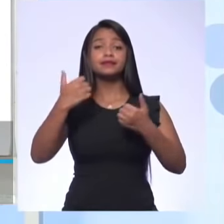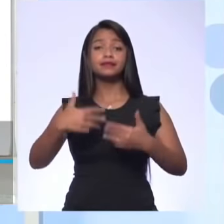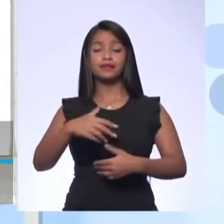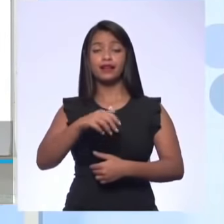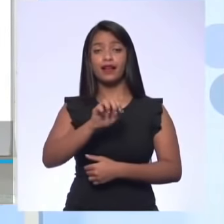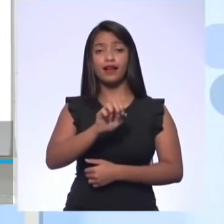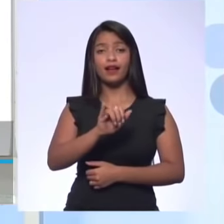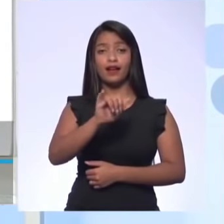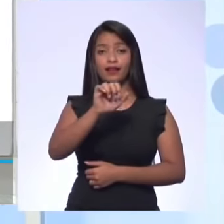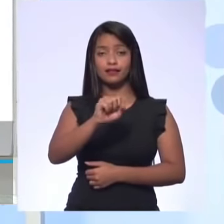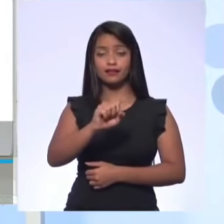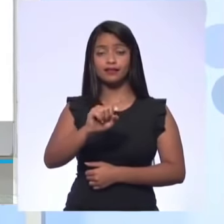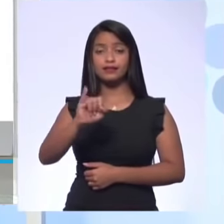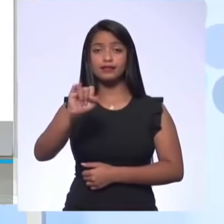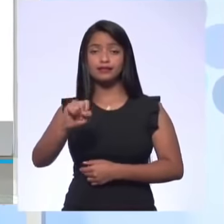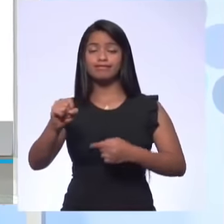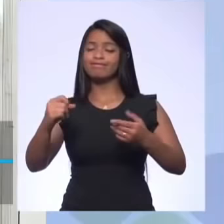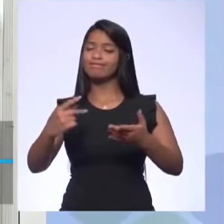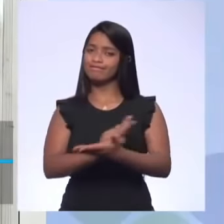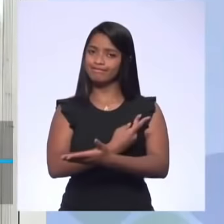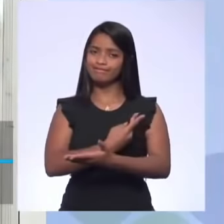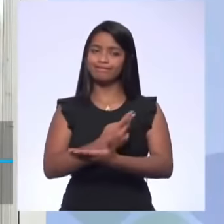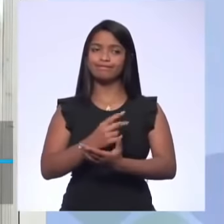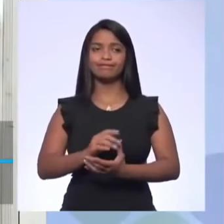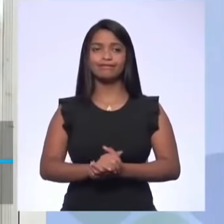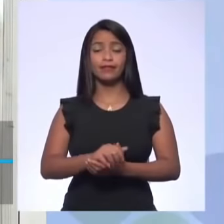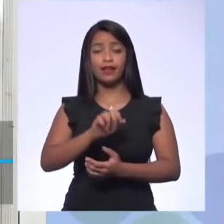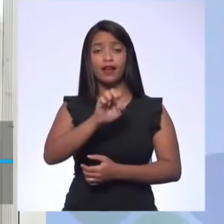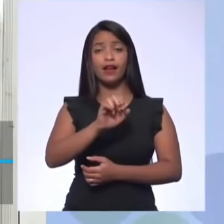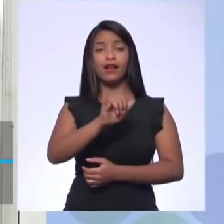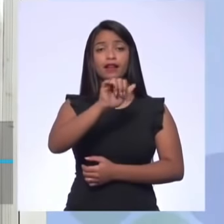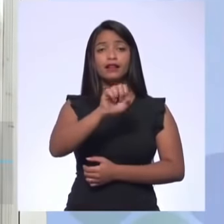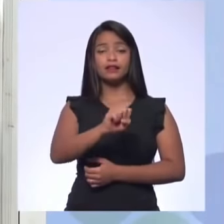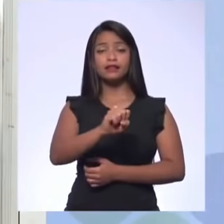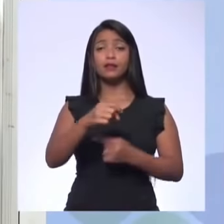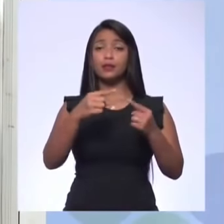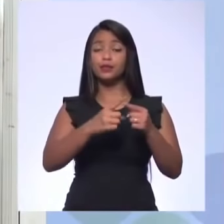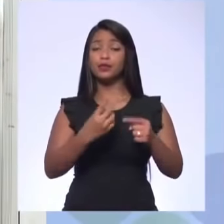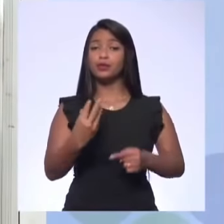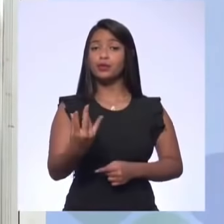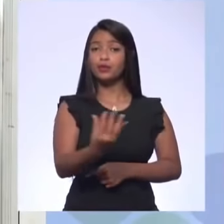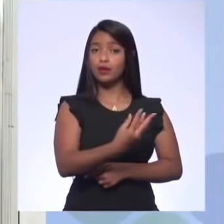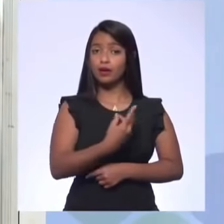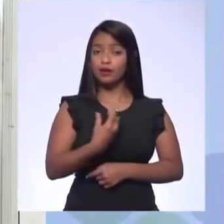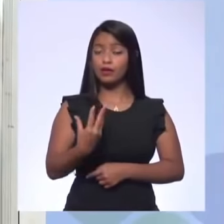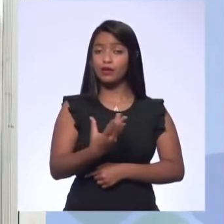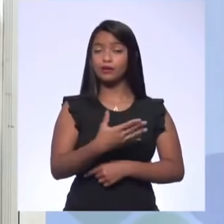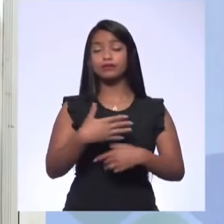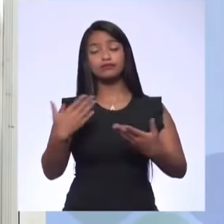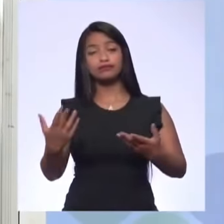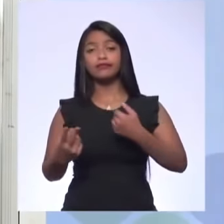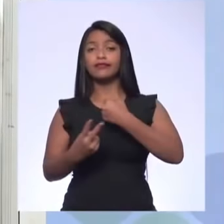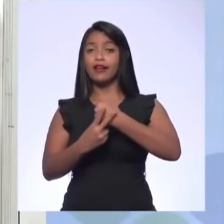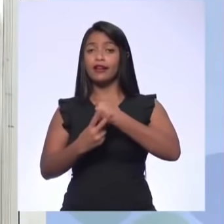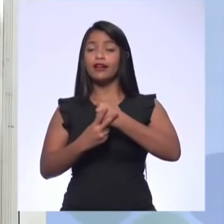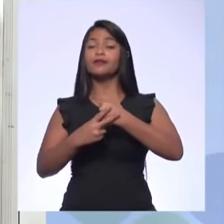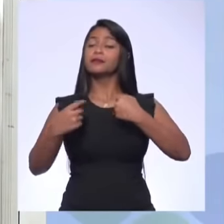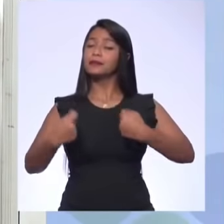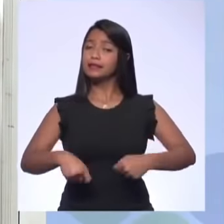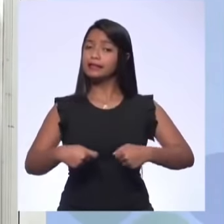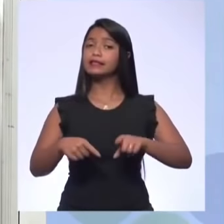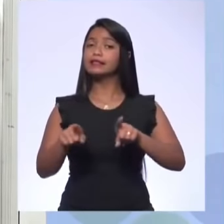né? E eu tenho que prestar atenção. Aqui não é plural? Se aqui é plural, o verbo também tem que ser plural.